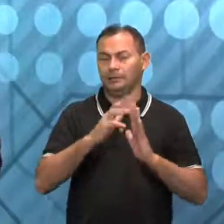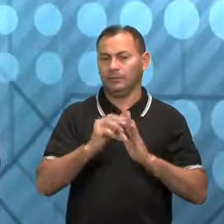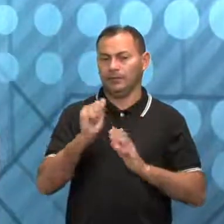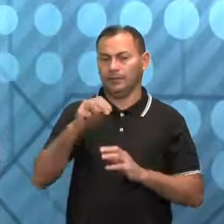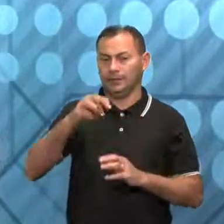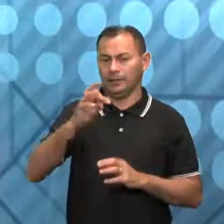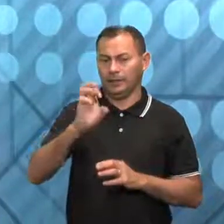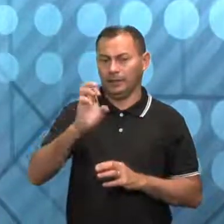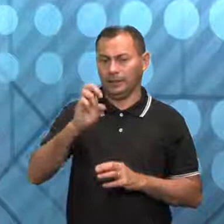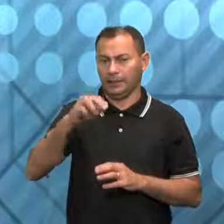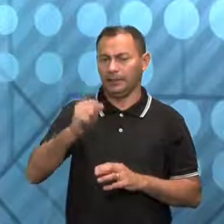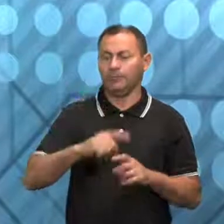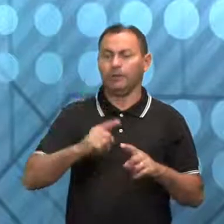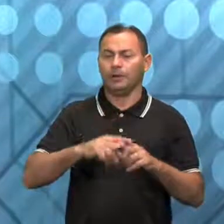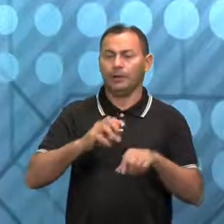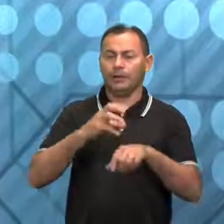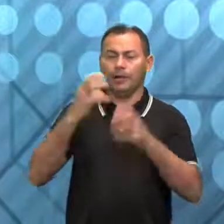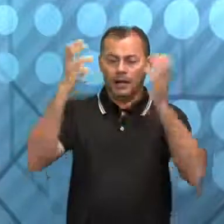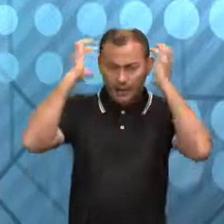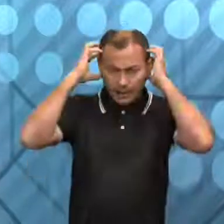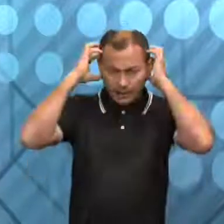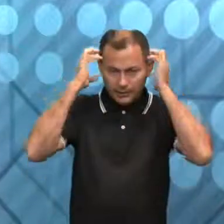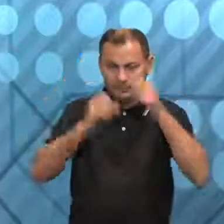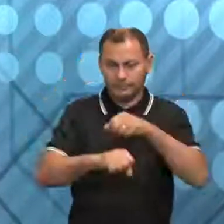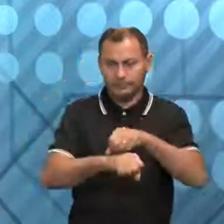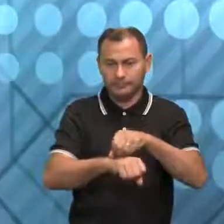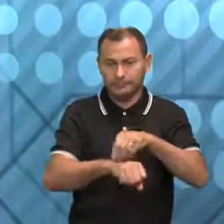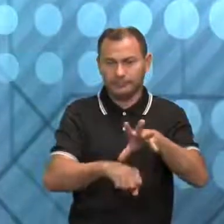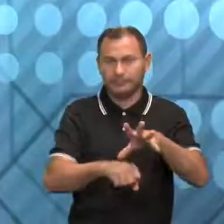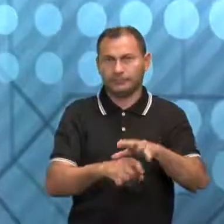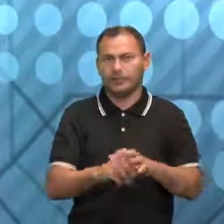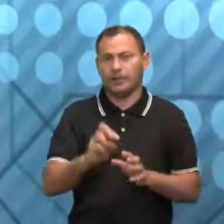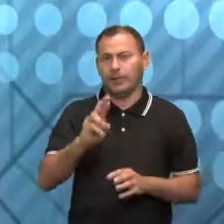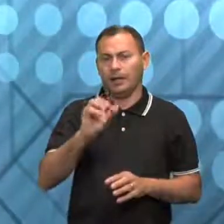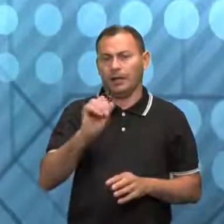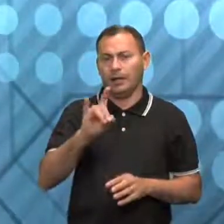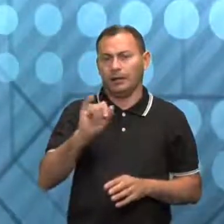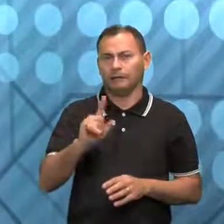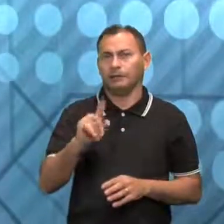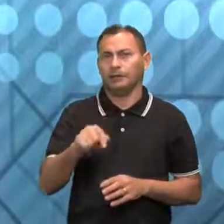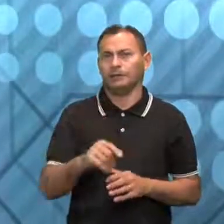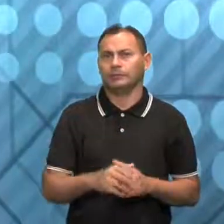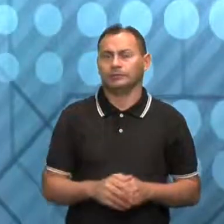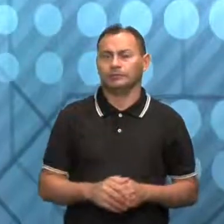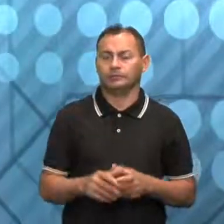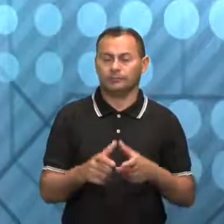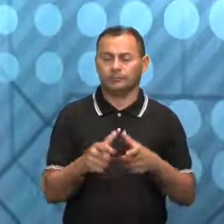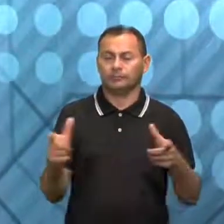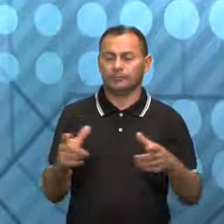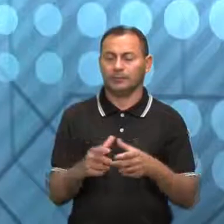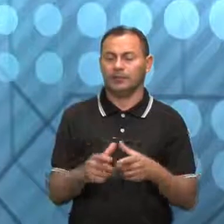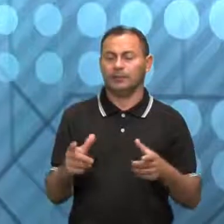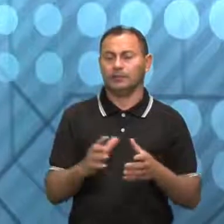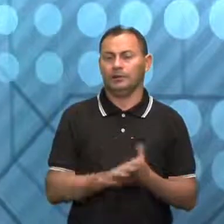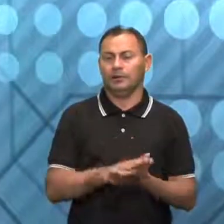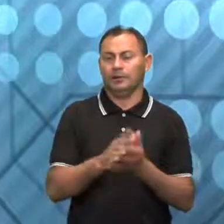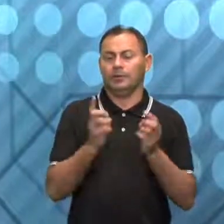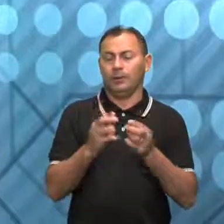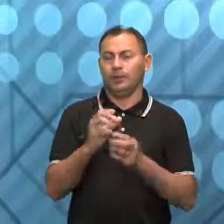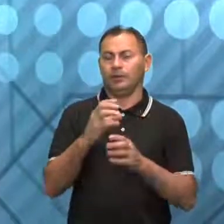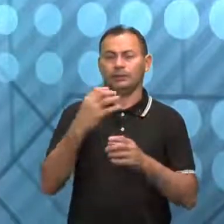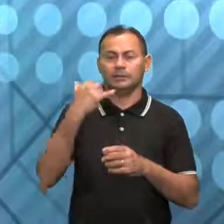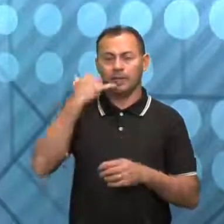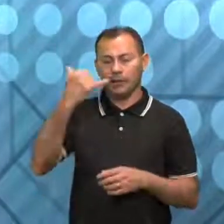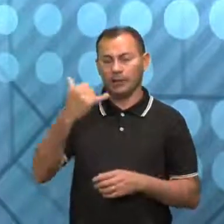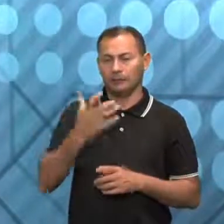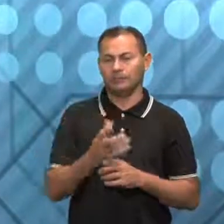antenas de transmissão, até porque as antenas de rádio, elas são em um tamanho grande, não são igual antenas de